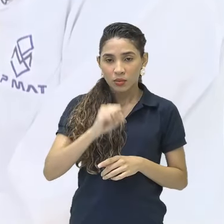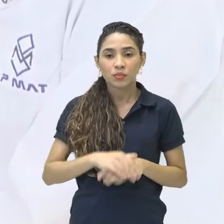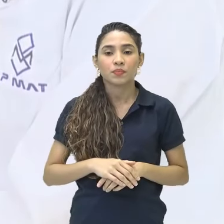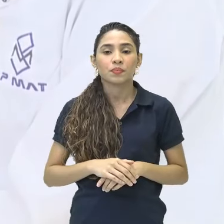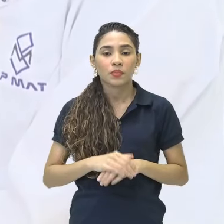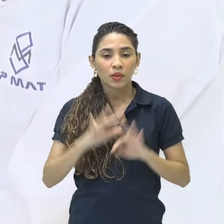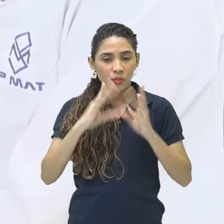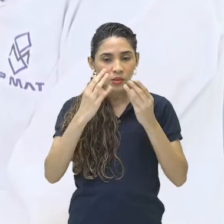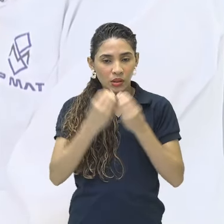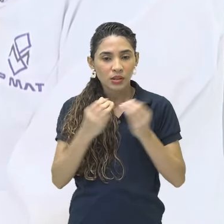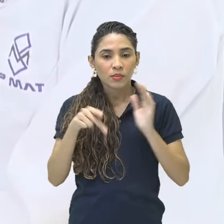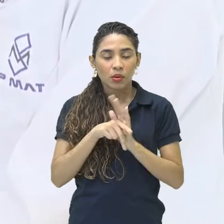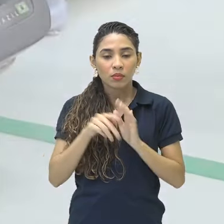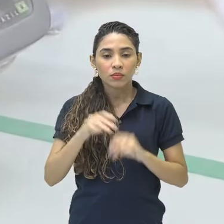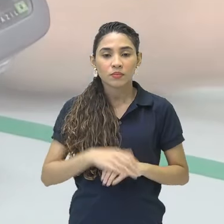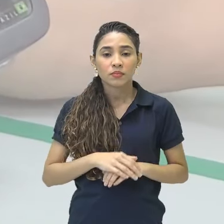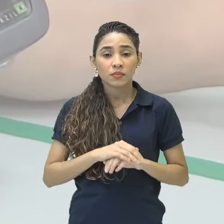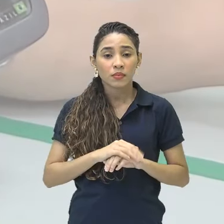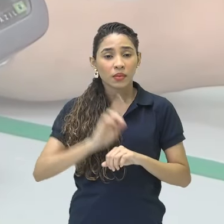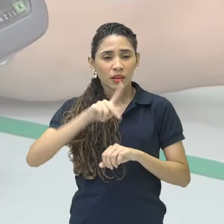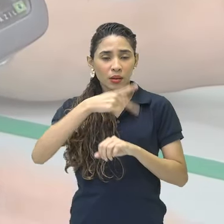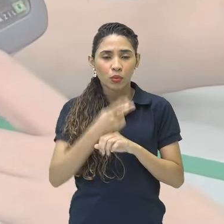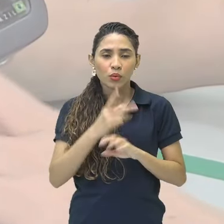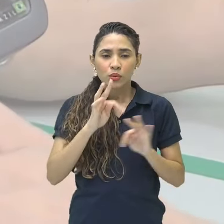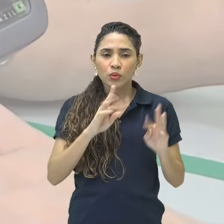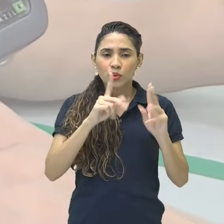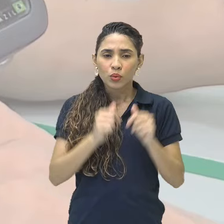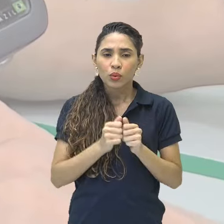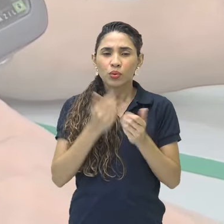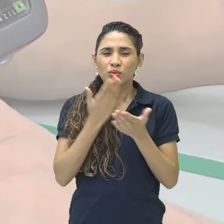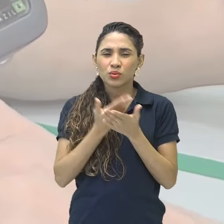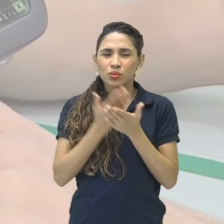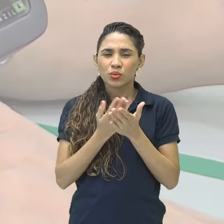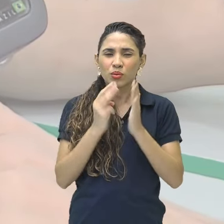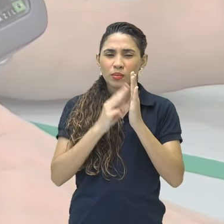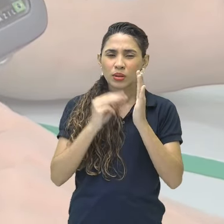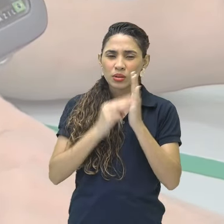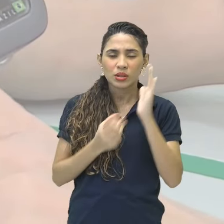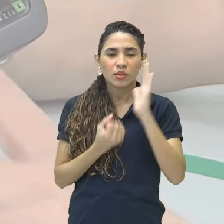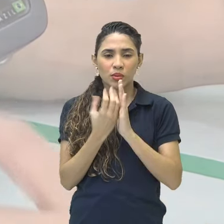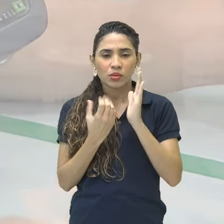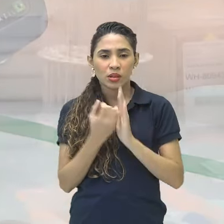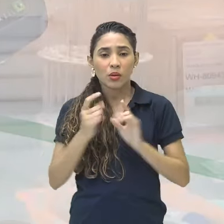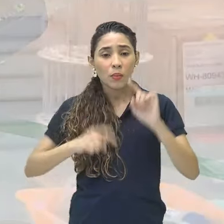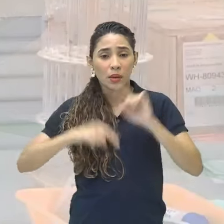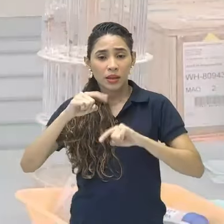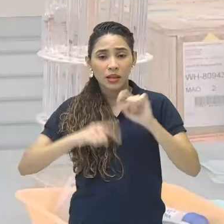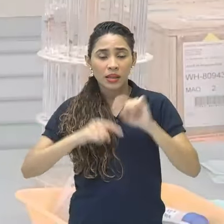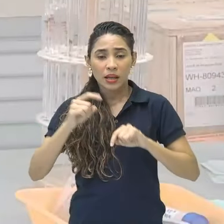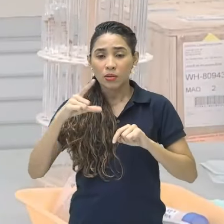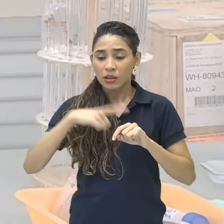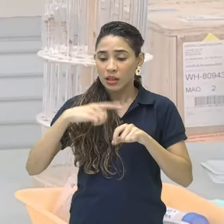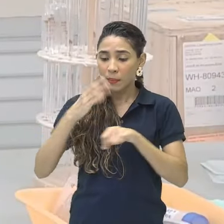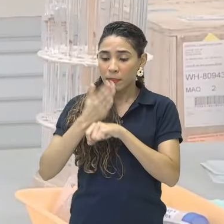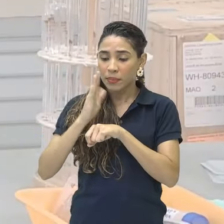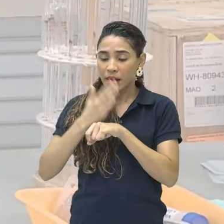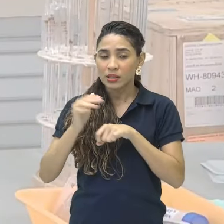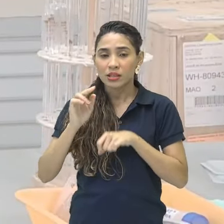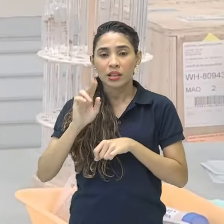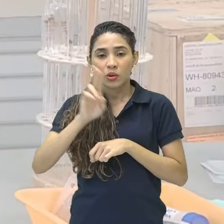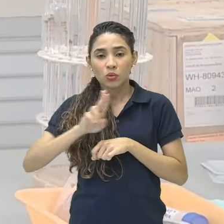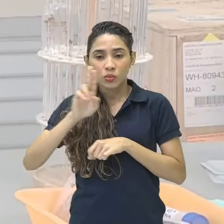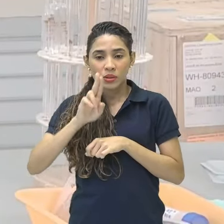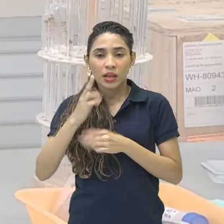membranas. Bom, e aí, após toda essa etapa, né, de metodologia, de produção do nosso material, vem uma etapa de aplicação, de estudar